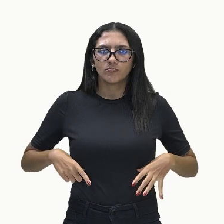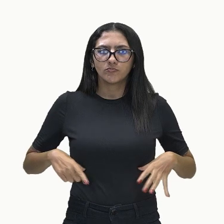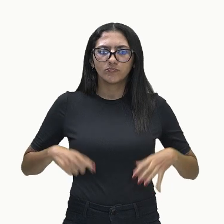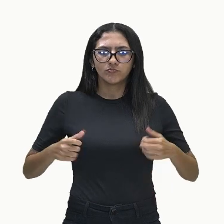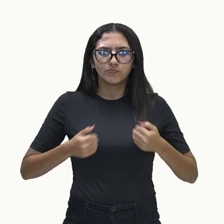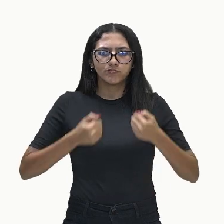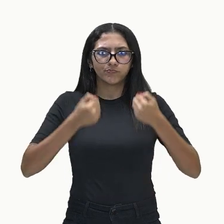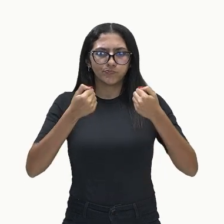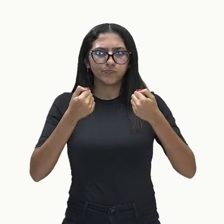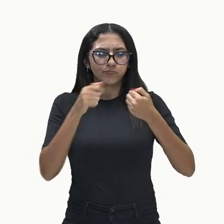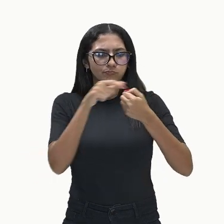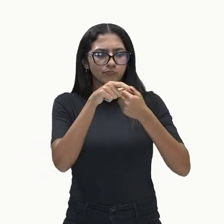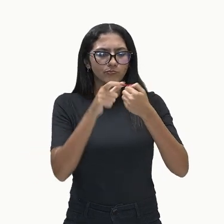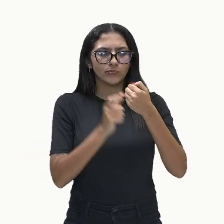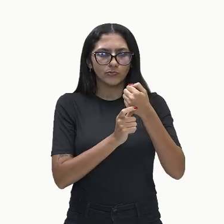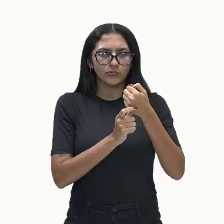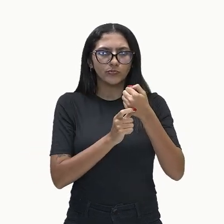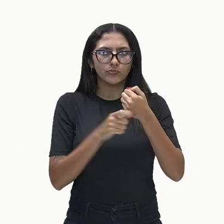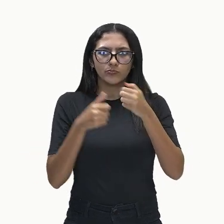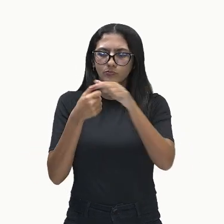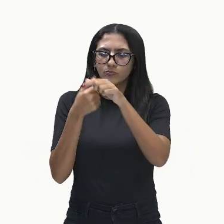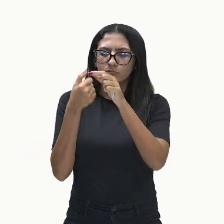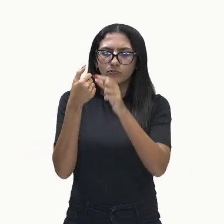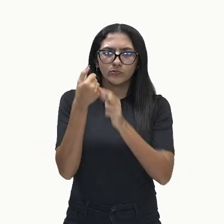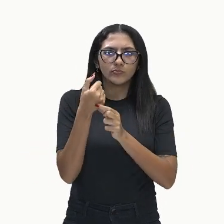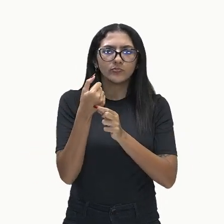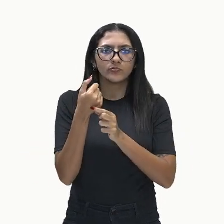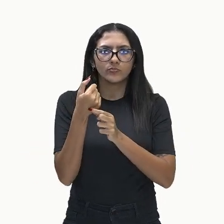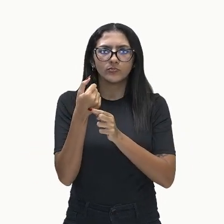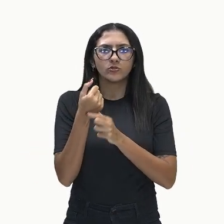responsáveis pela produção